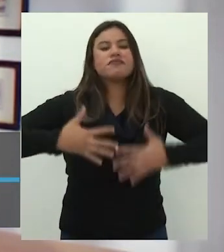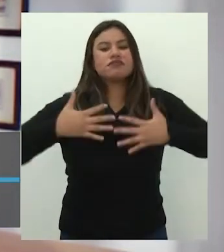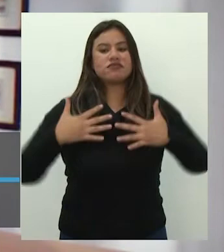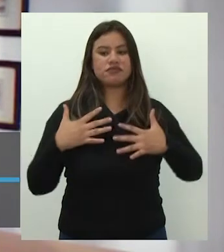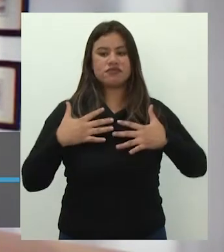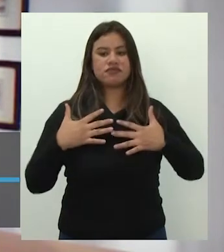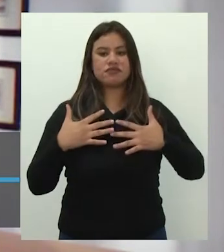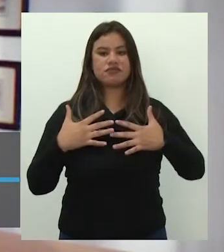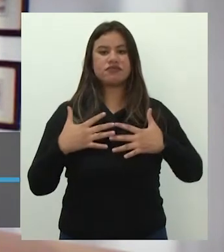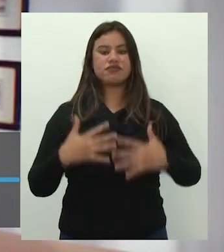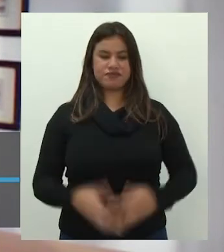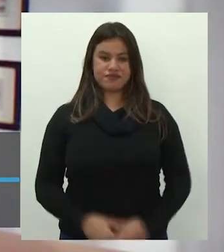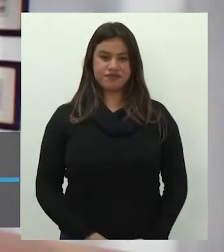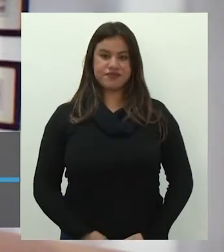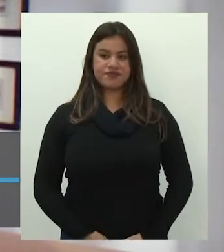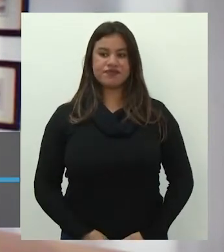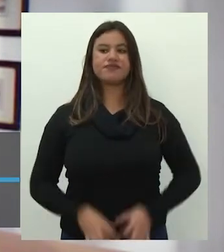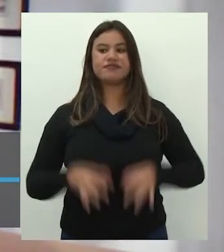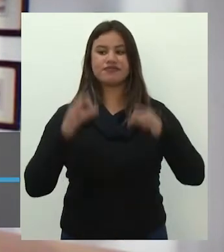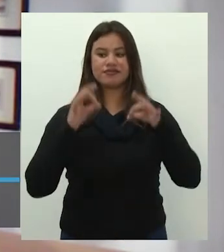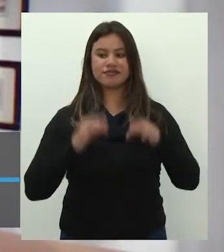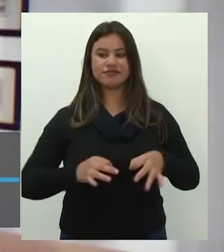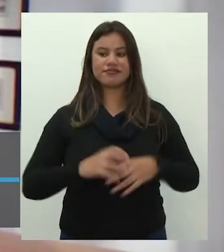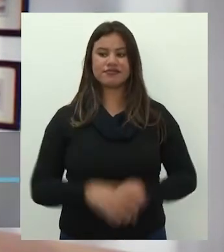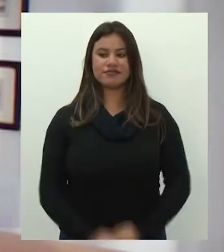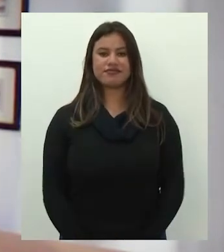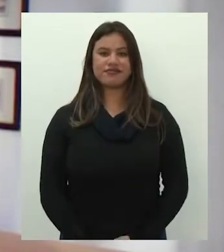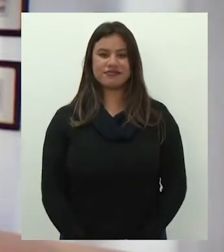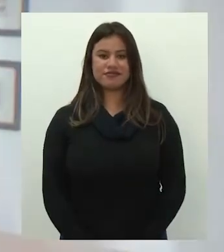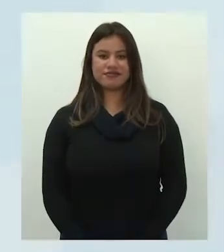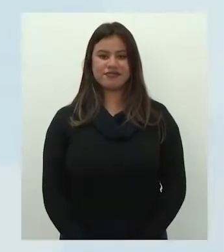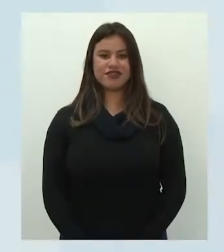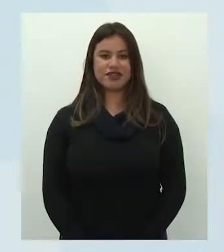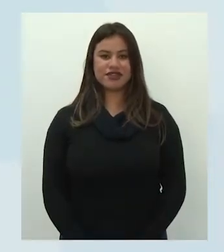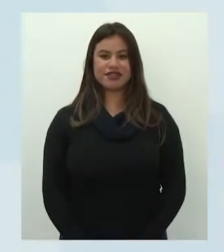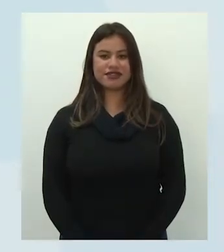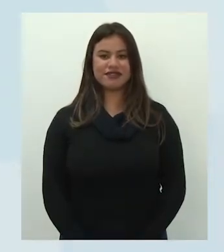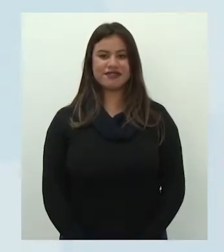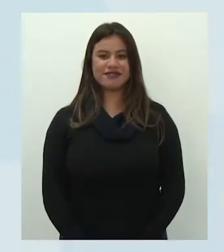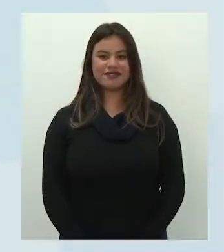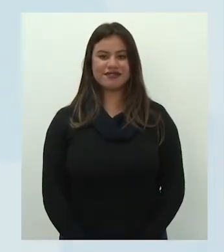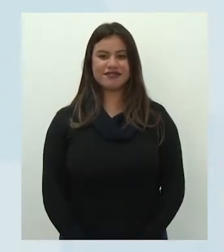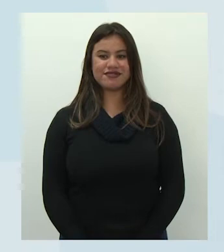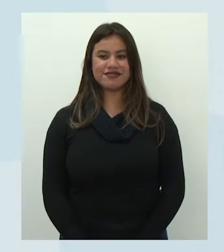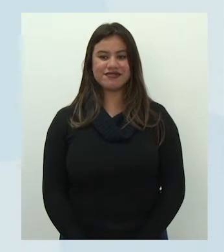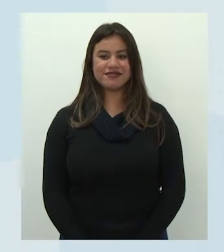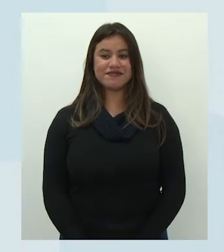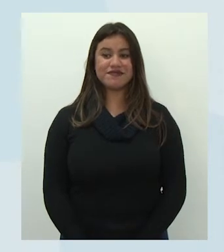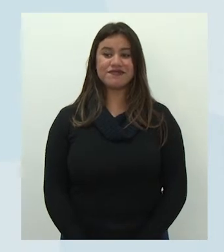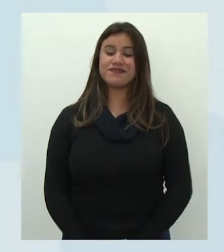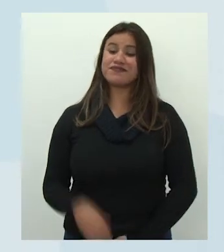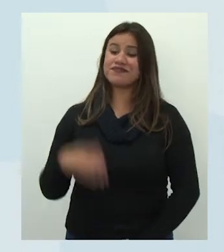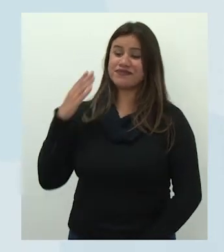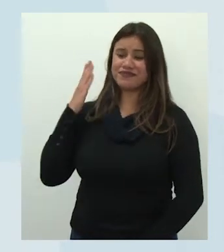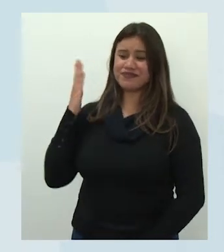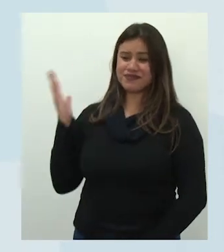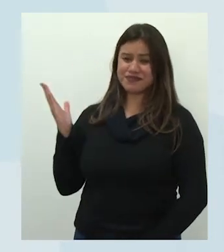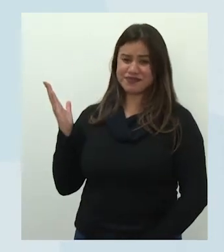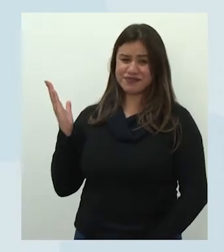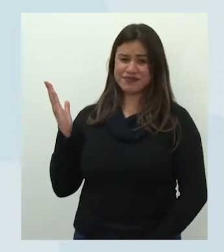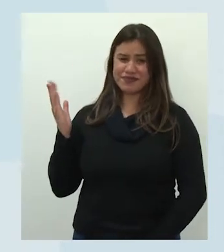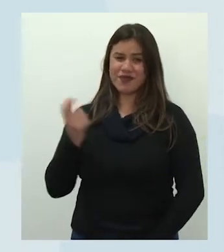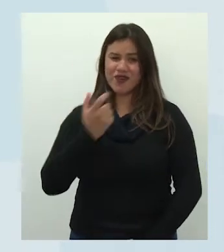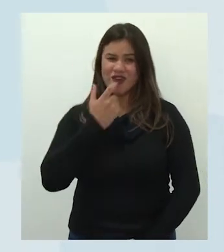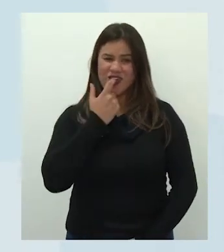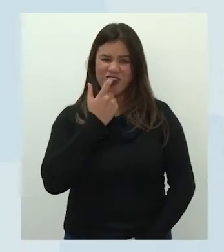posição desabada, né? Próximo, por favor. Osteoporose dói,